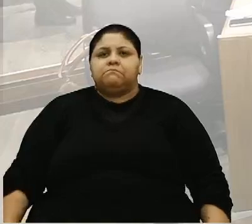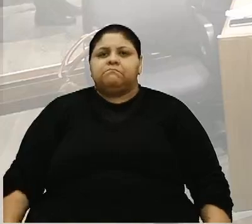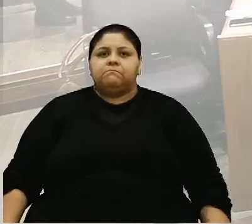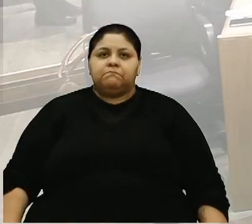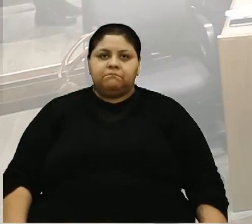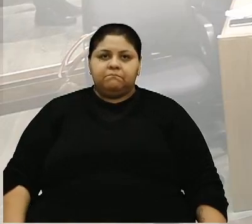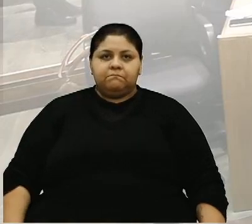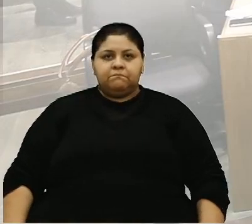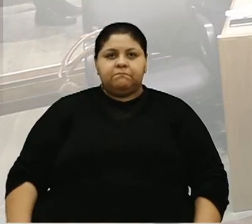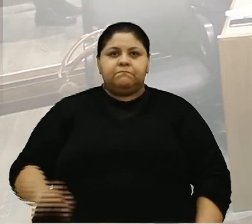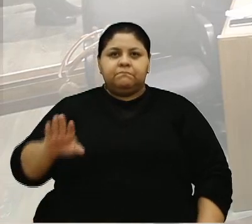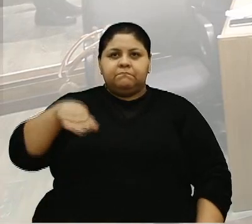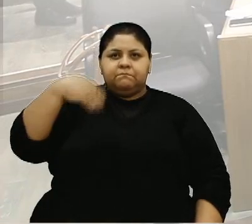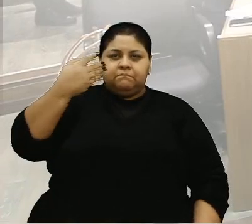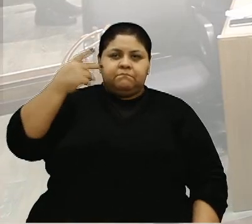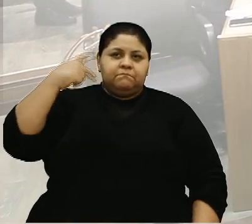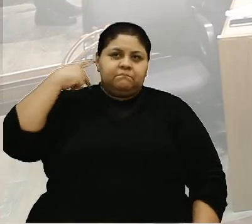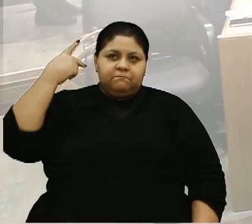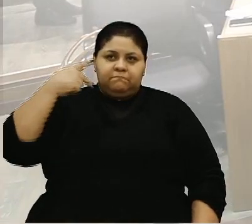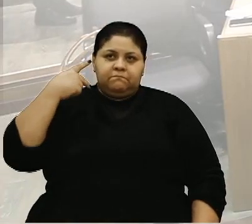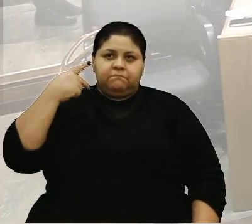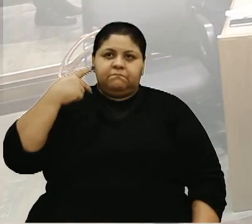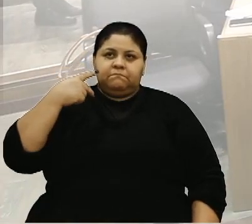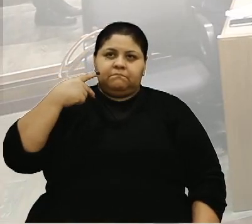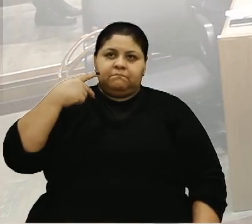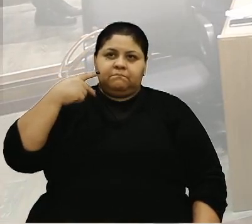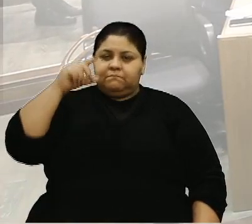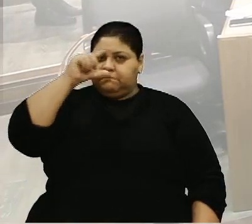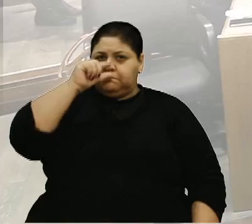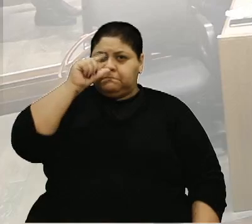Vereador inscrito, o vereador Sandro Fantinel.